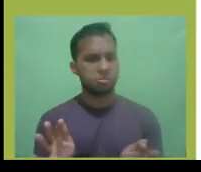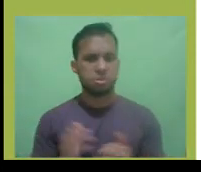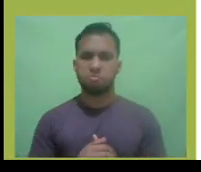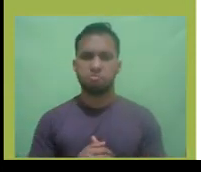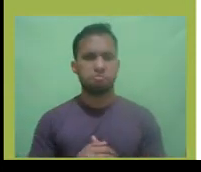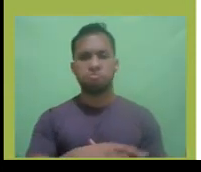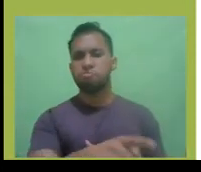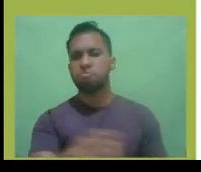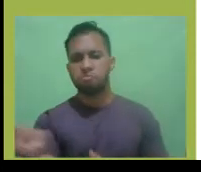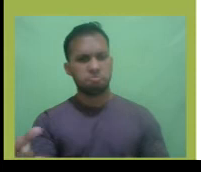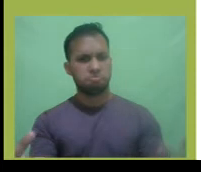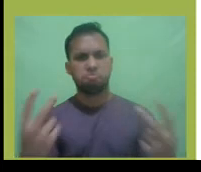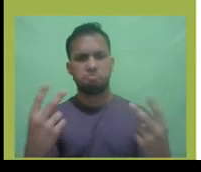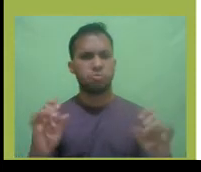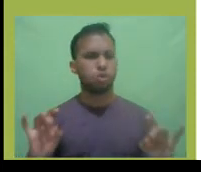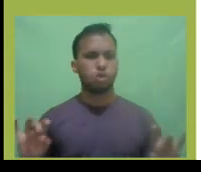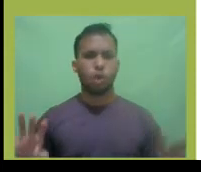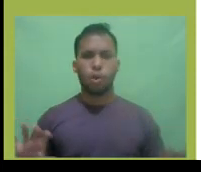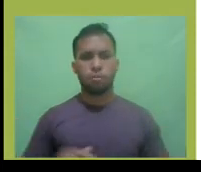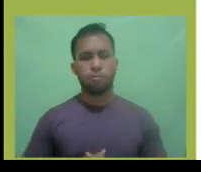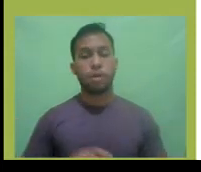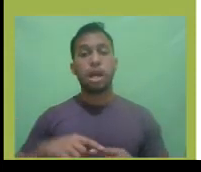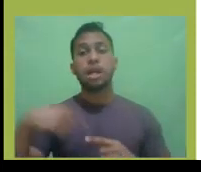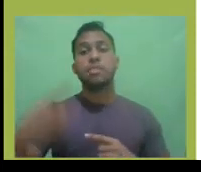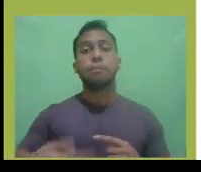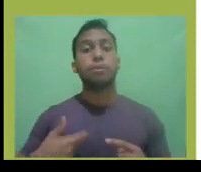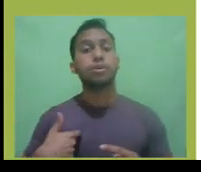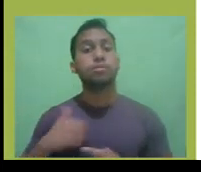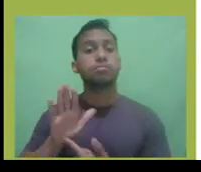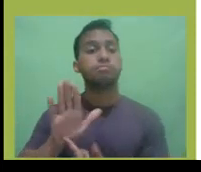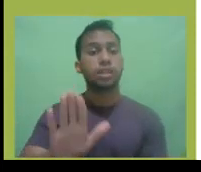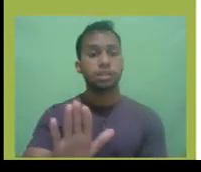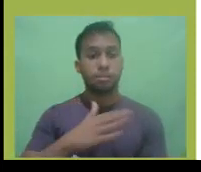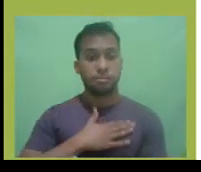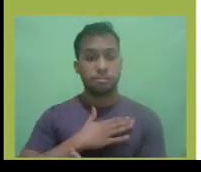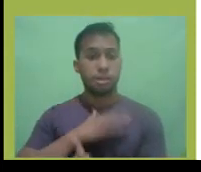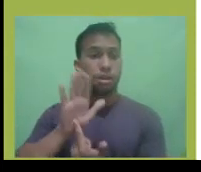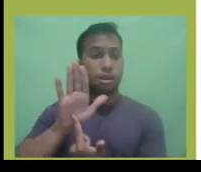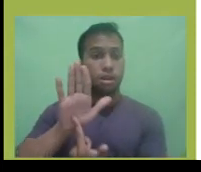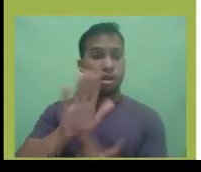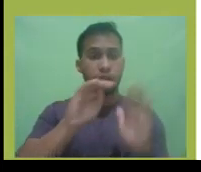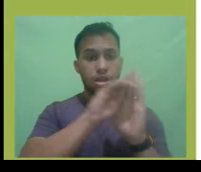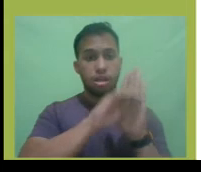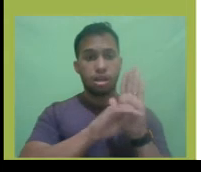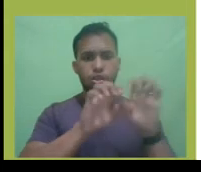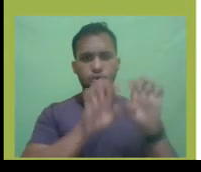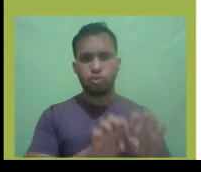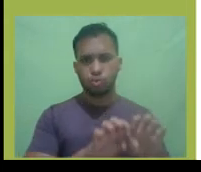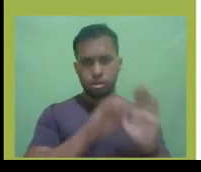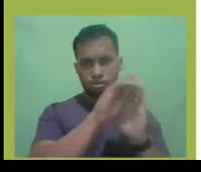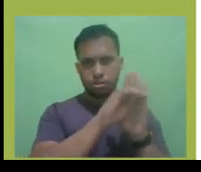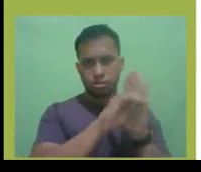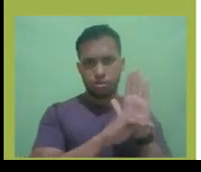E logo em seguida eu apresento a estrutura do meu seminário. No meu seminário eu vou abordar esses temas aqui. Então, o espectador